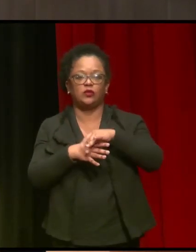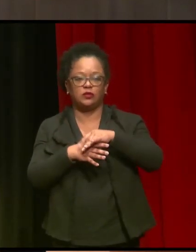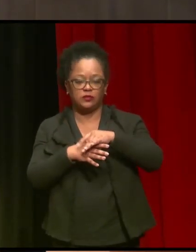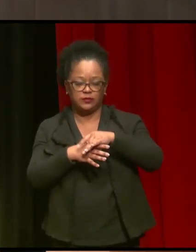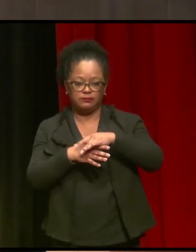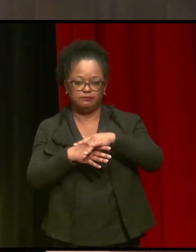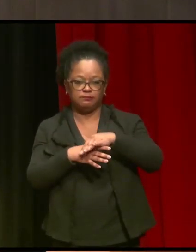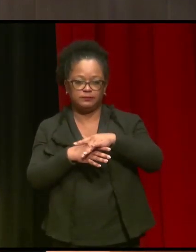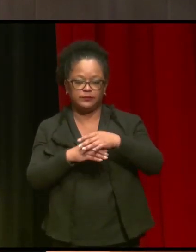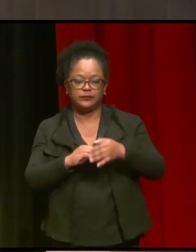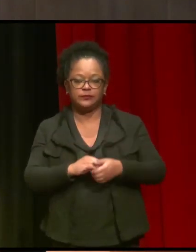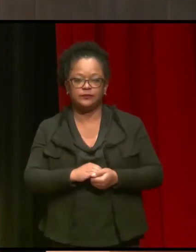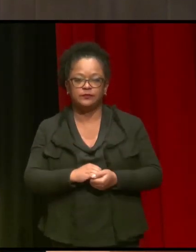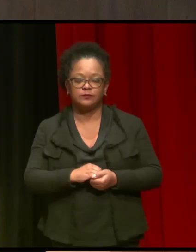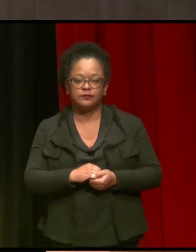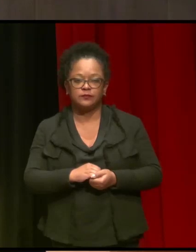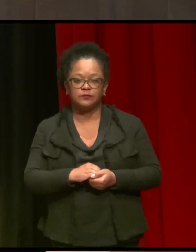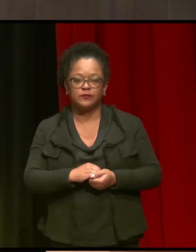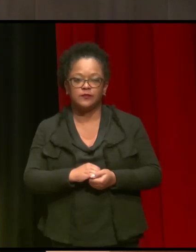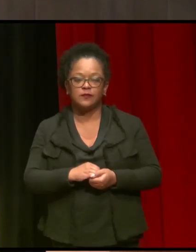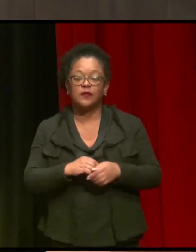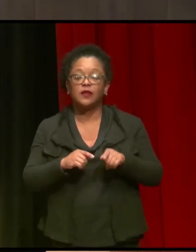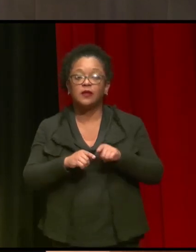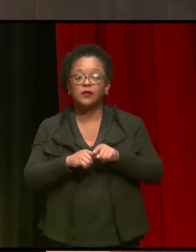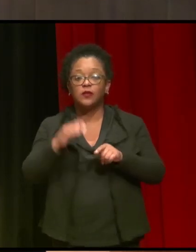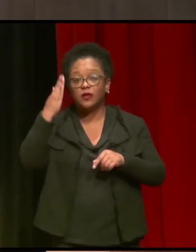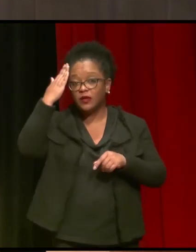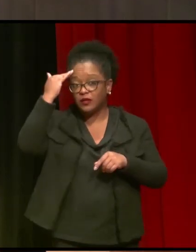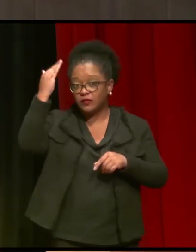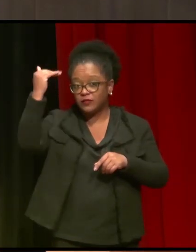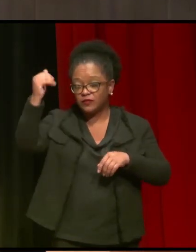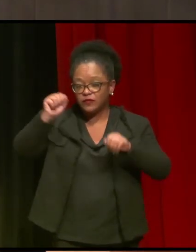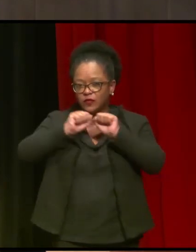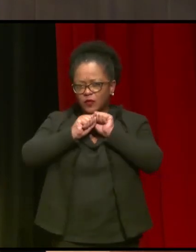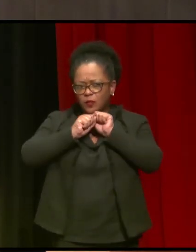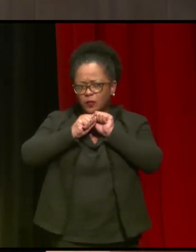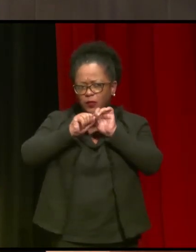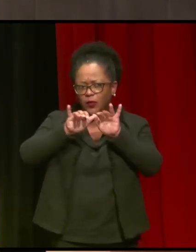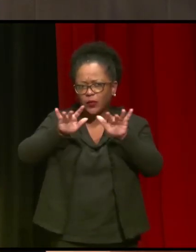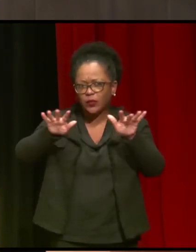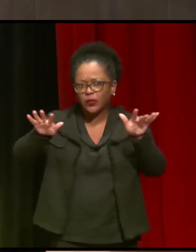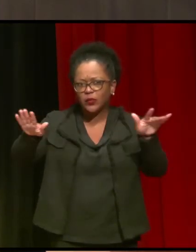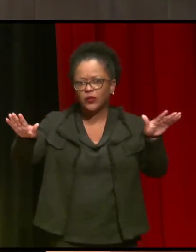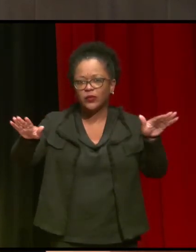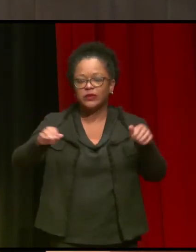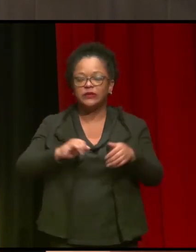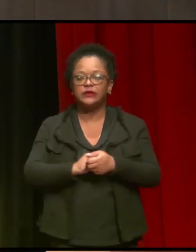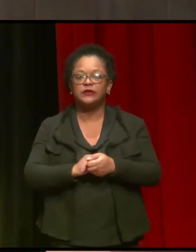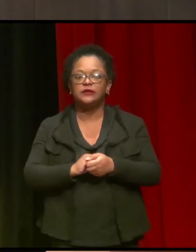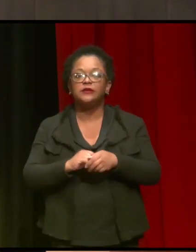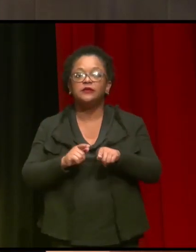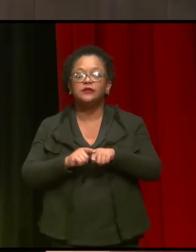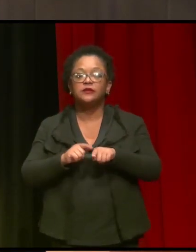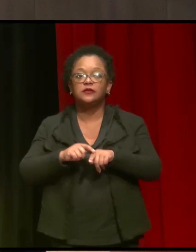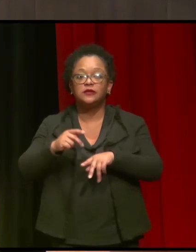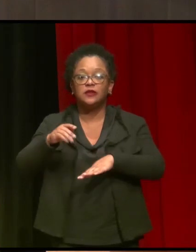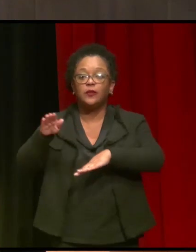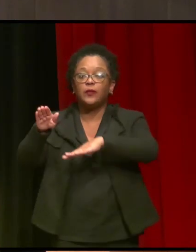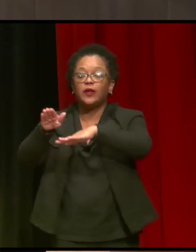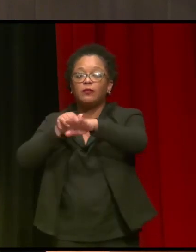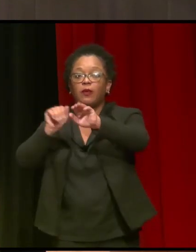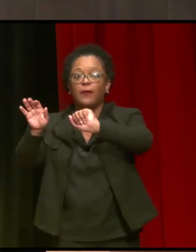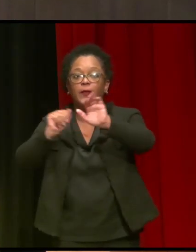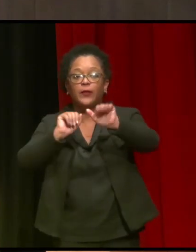povo. E a sua fama correu por toda a Síria. Trouxeram-lhe então todos os